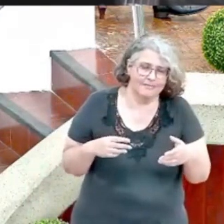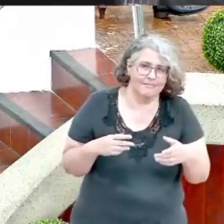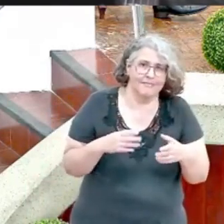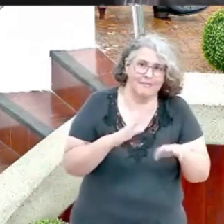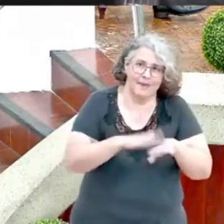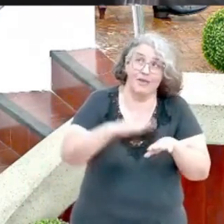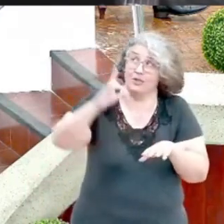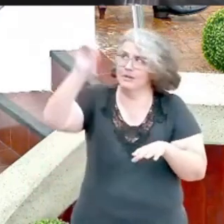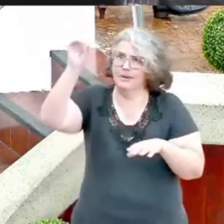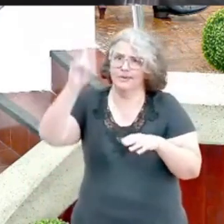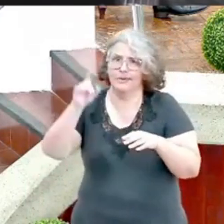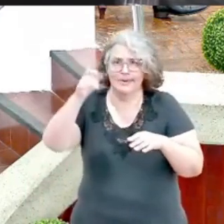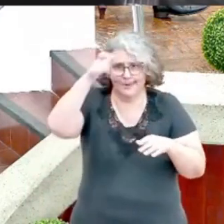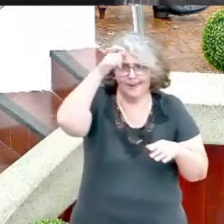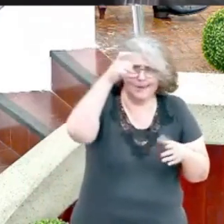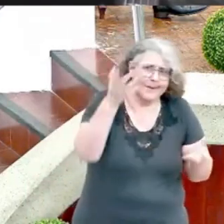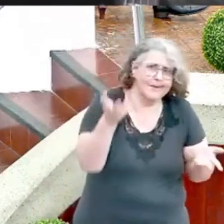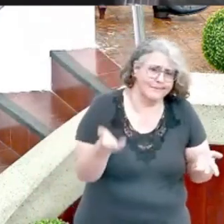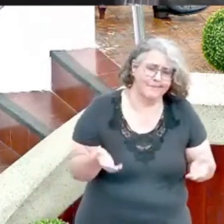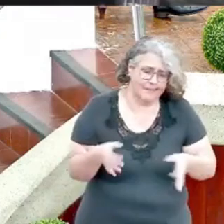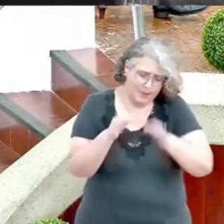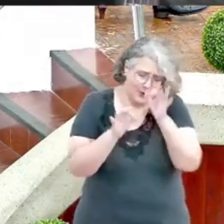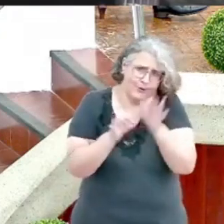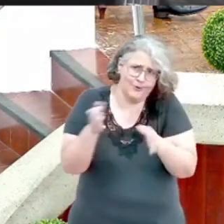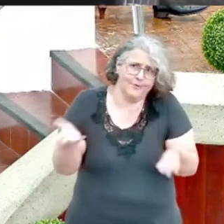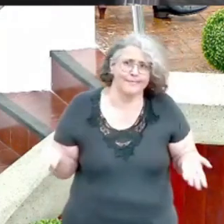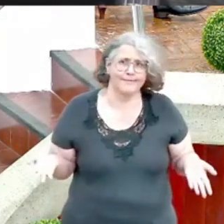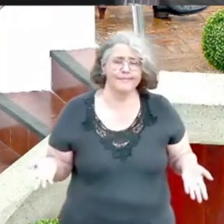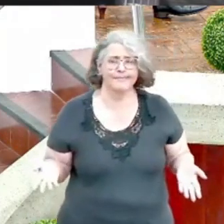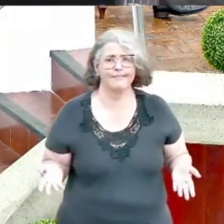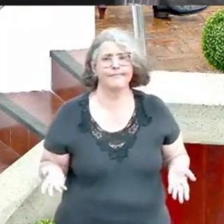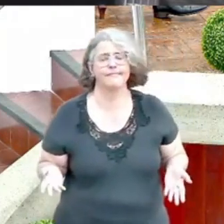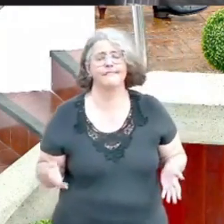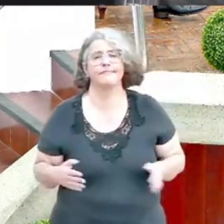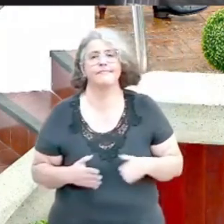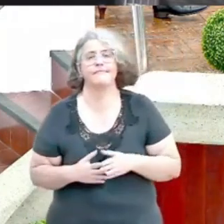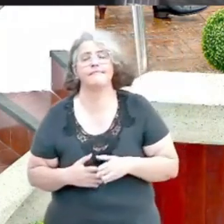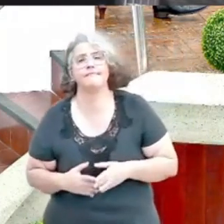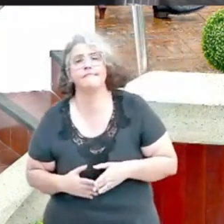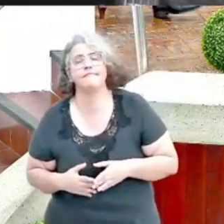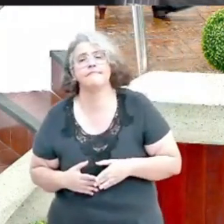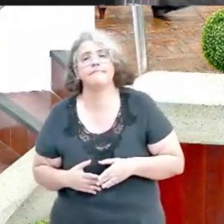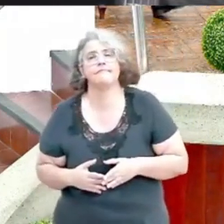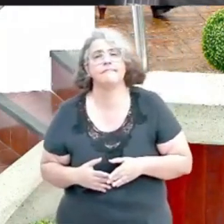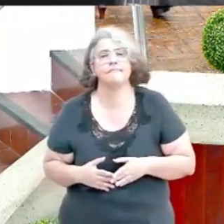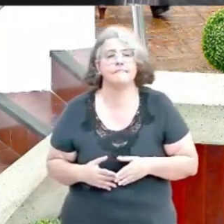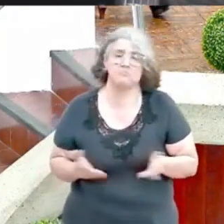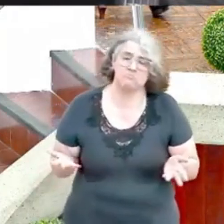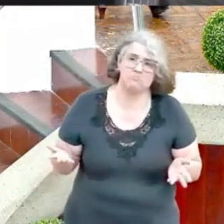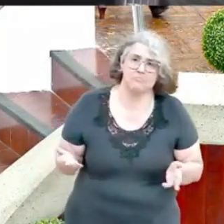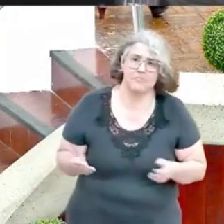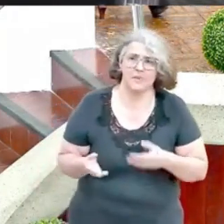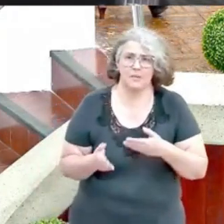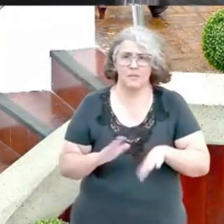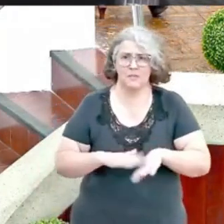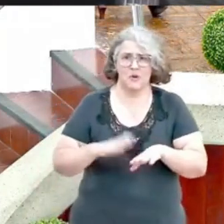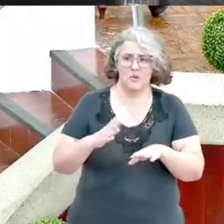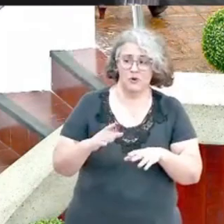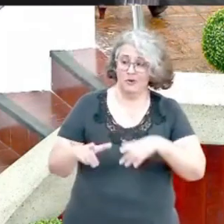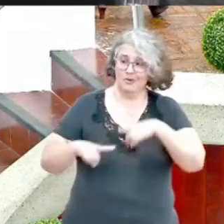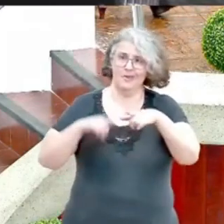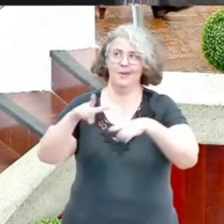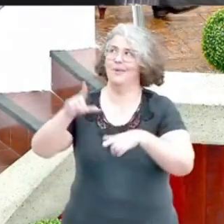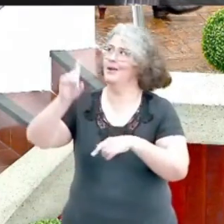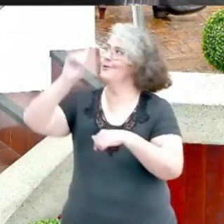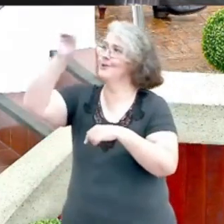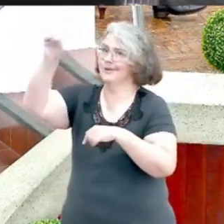porque a Escritura fala muito mais de Deus do que de Satanás. A Escritura fala muito mais da obra de